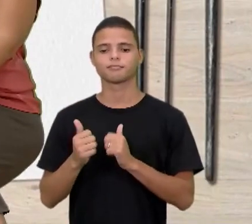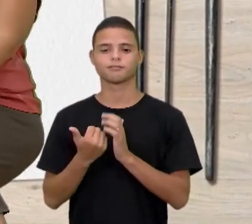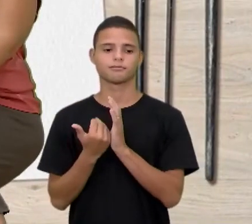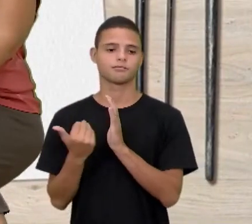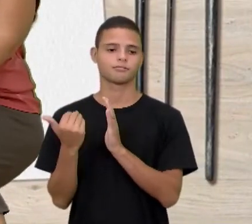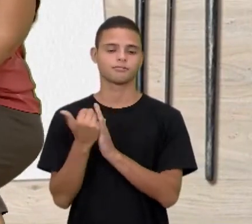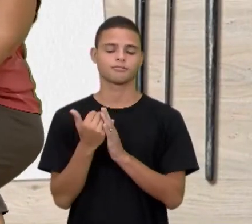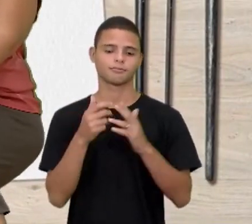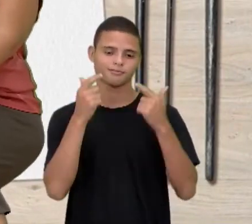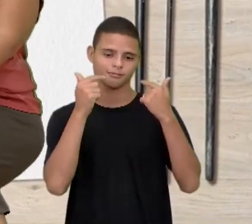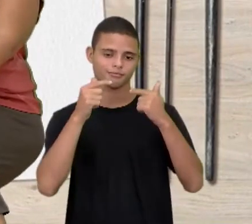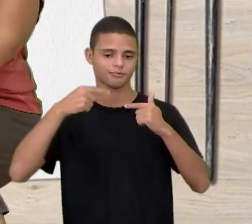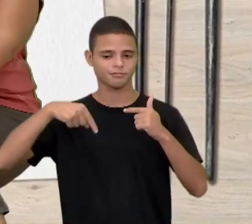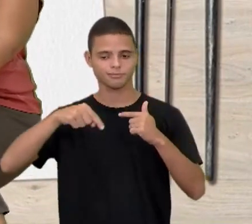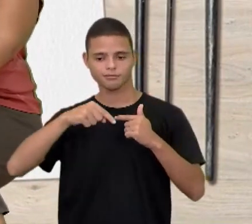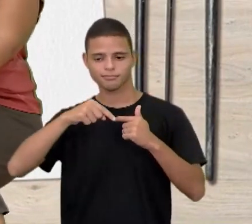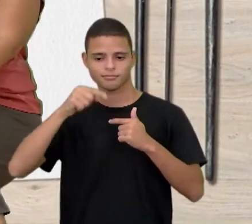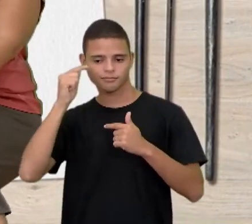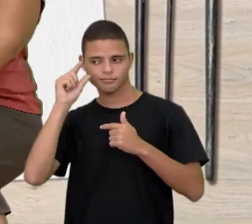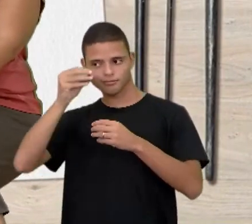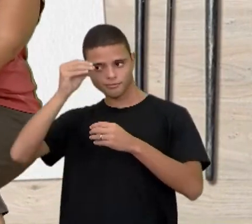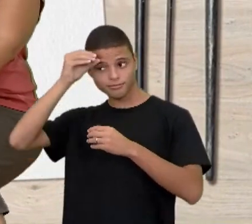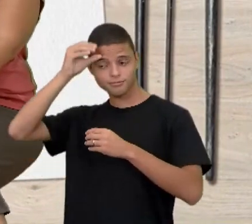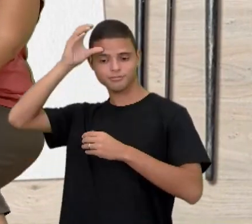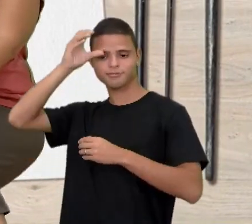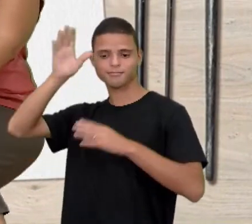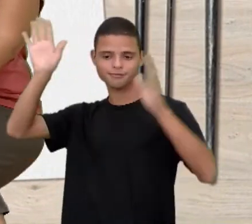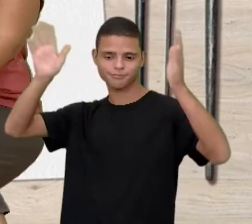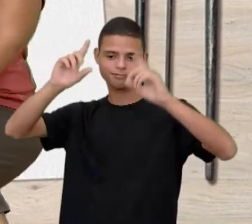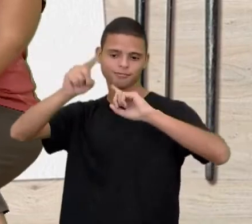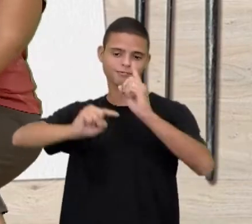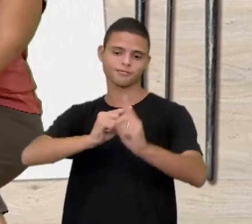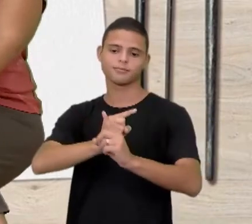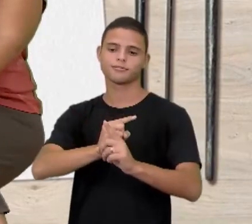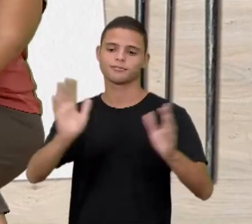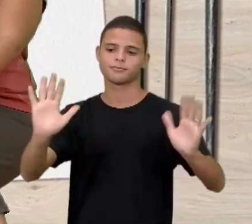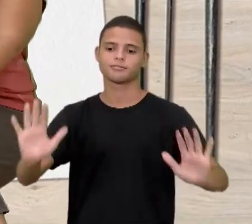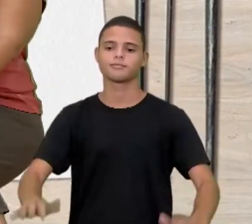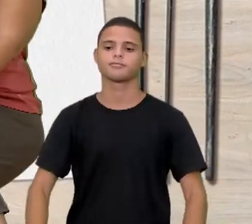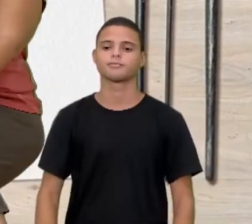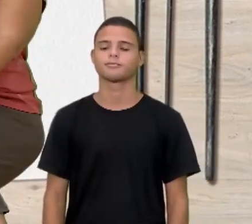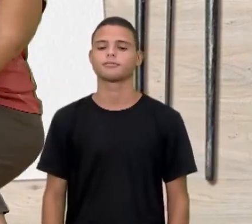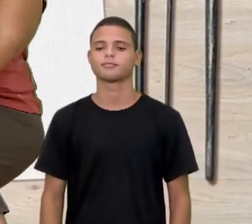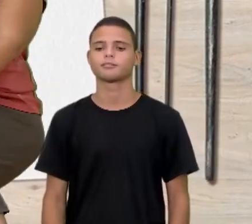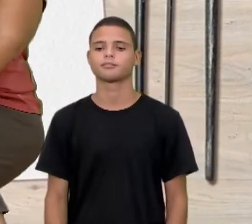de memes possível para construir o saber de vocês. Até a próxima. Tchau, tchau. Tchau.